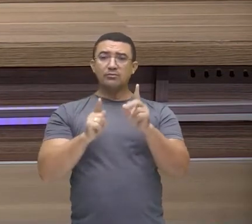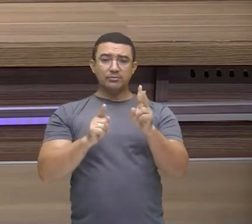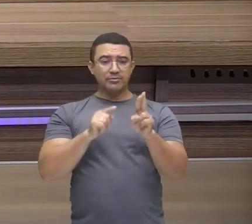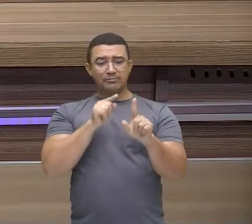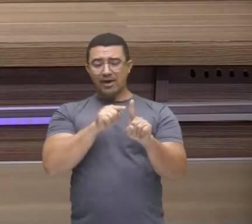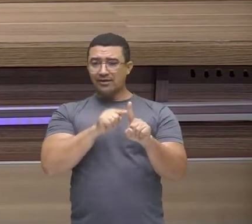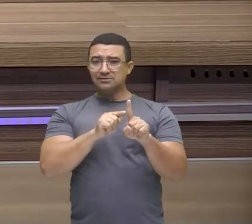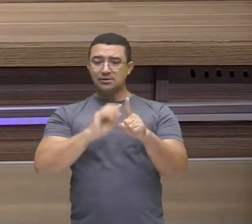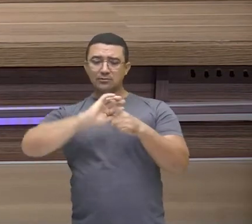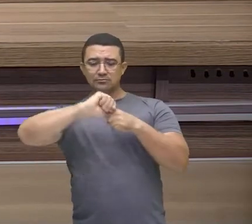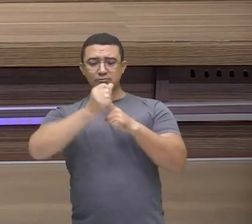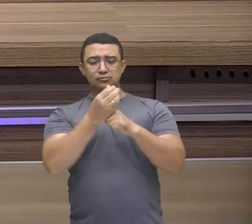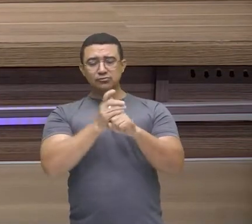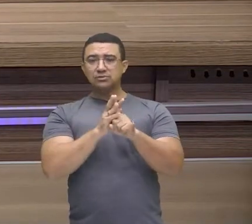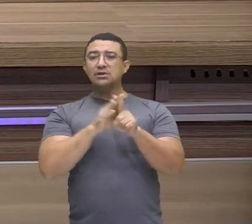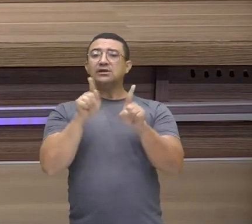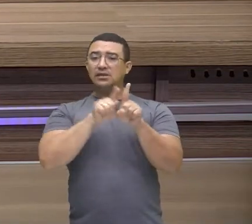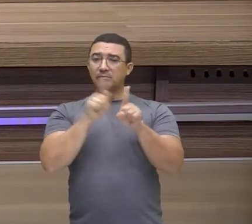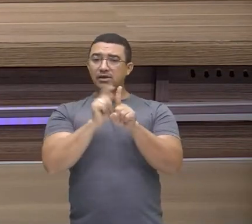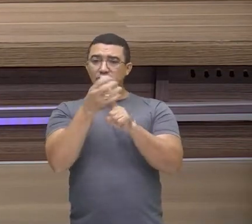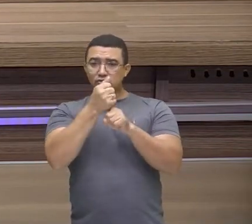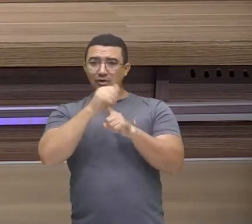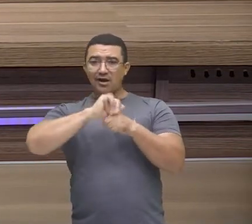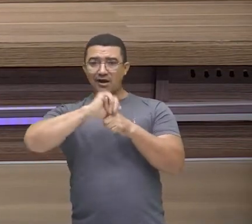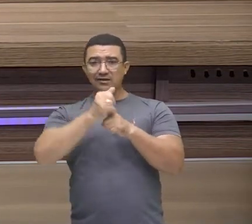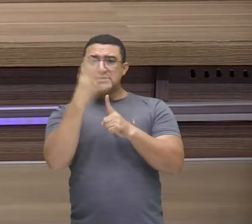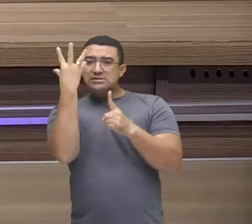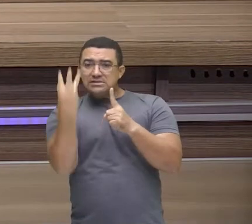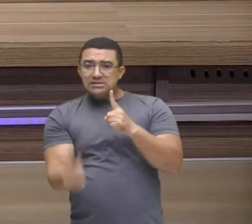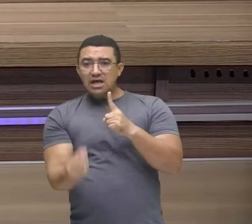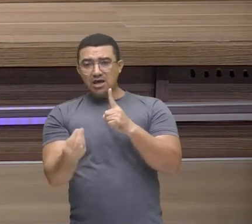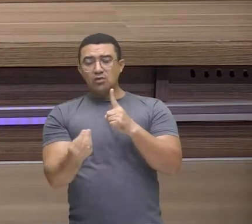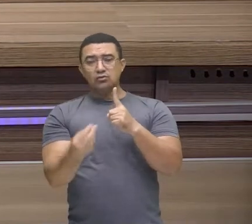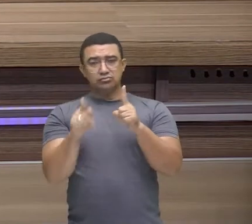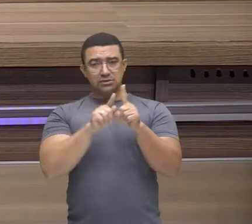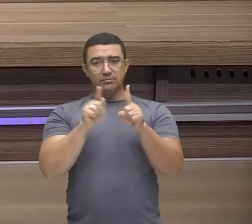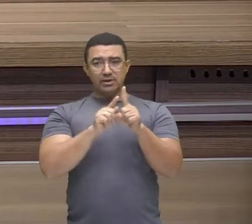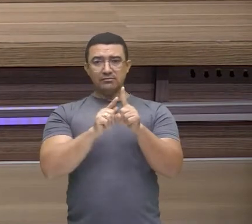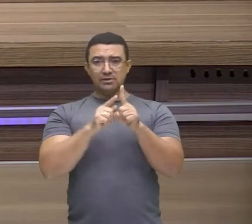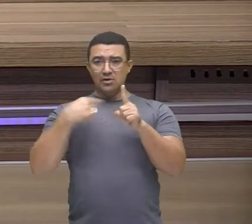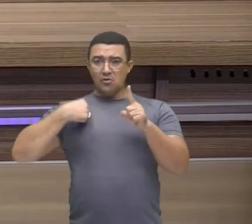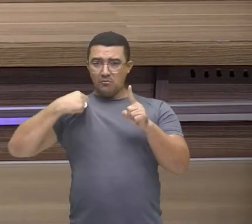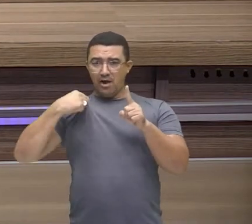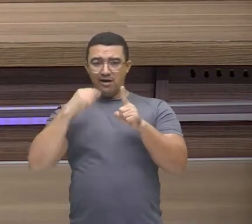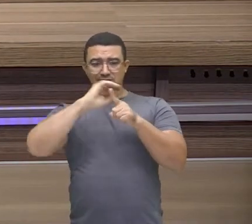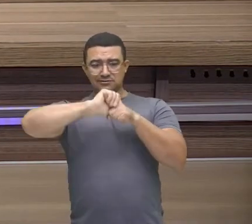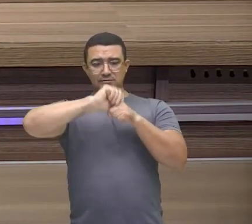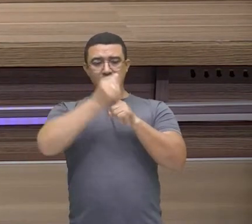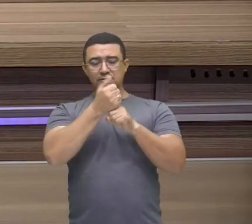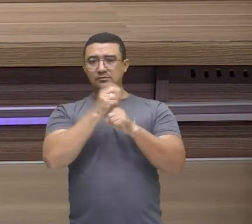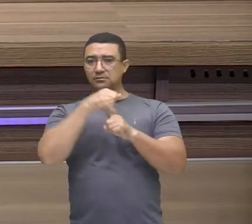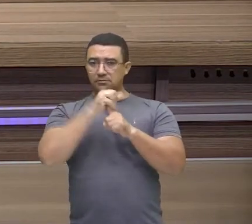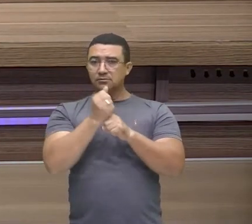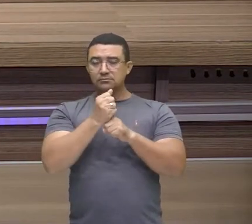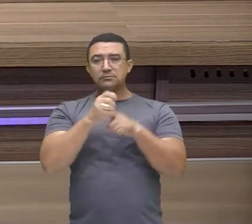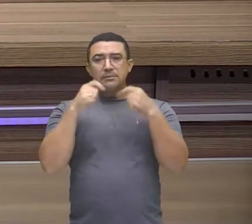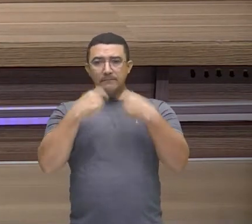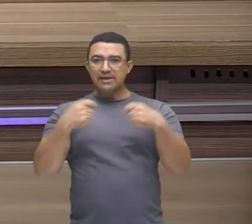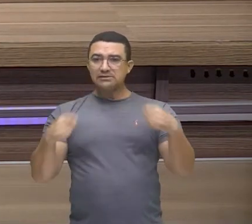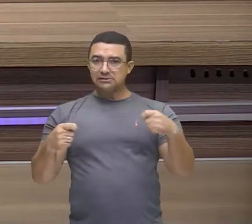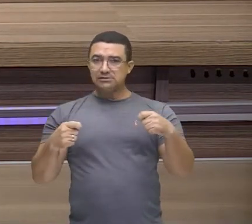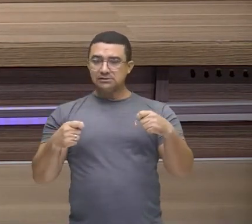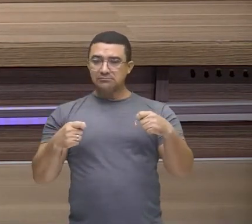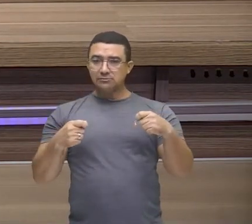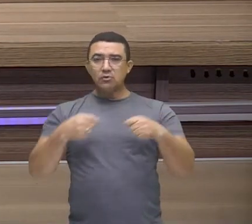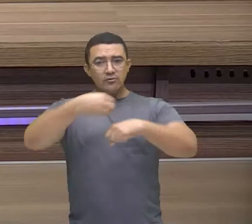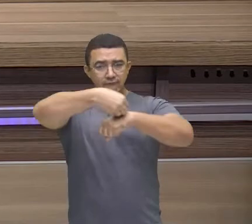que lavar e tem que enxugar. Mas aí isso fica a critério, né, da falta da informação. Então eles se relacionam, não